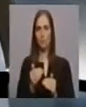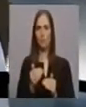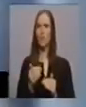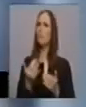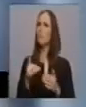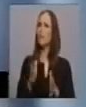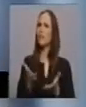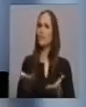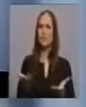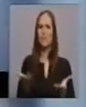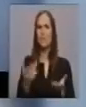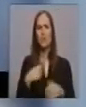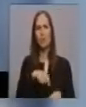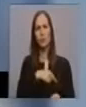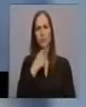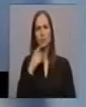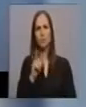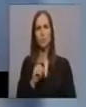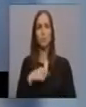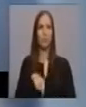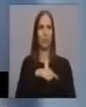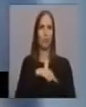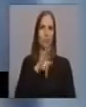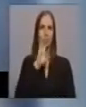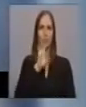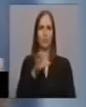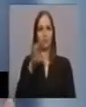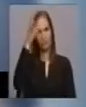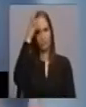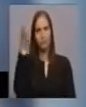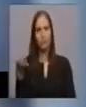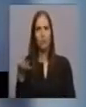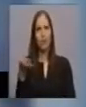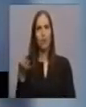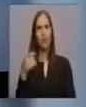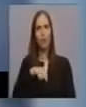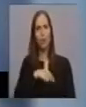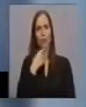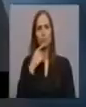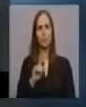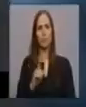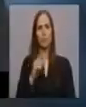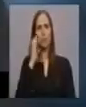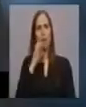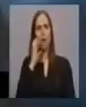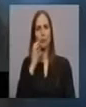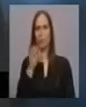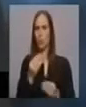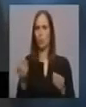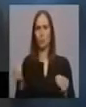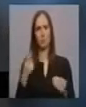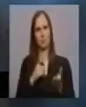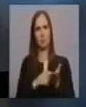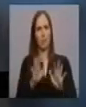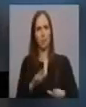percebemos som somos um país lotavam não percebemos que temos que parar com essa loucura da flora o outro problema é que não tem